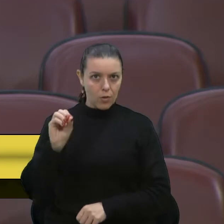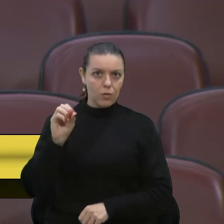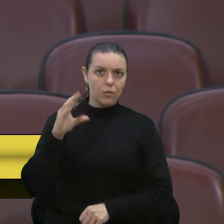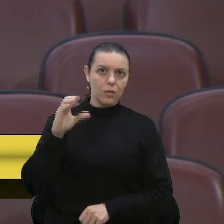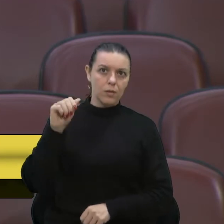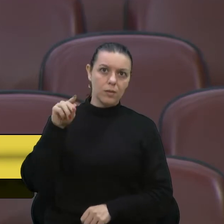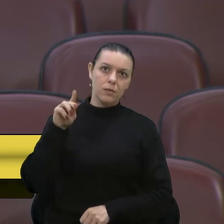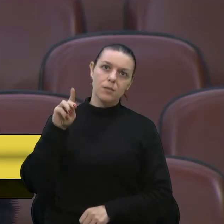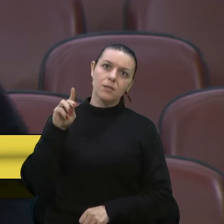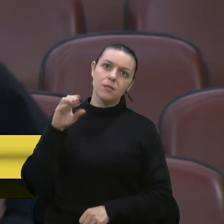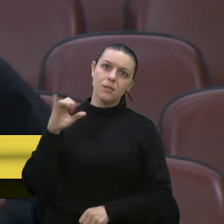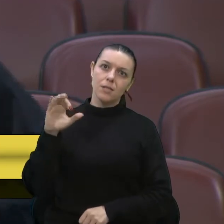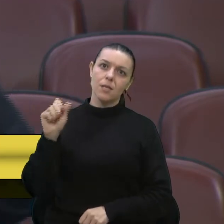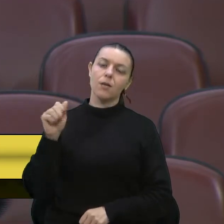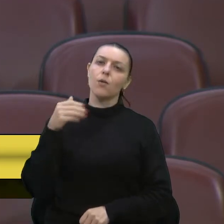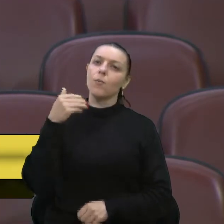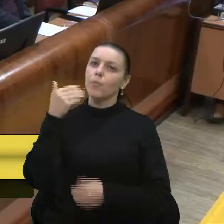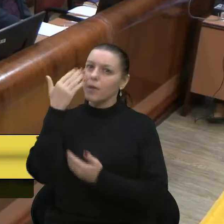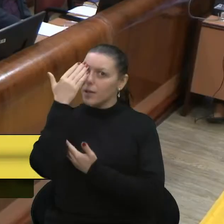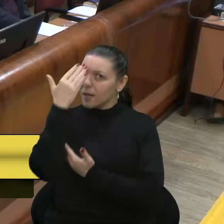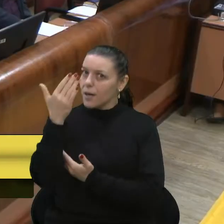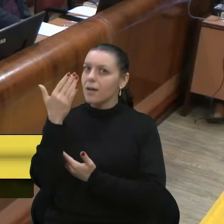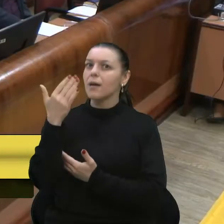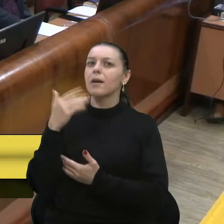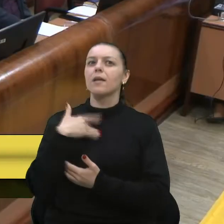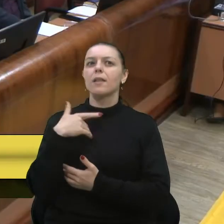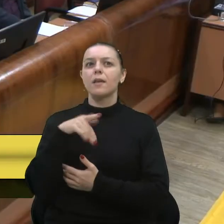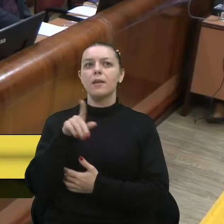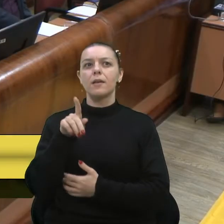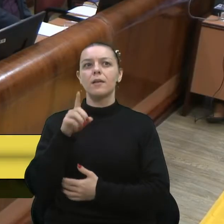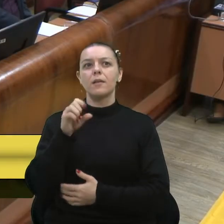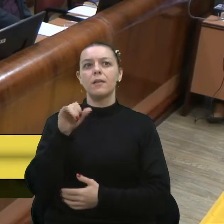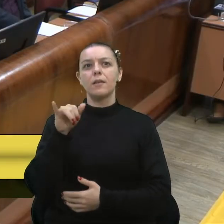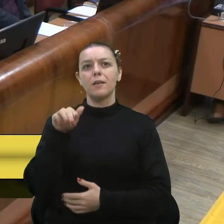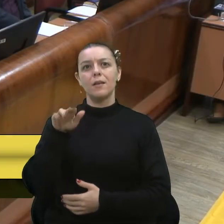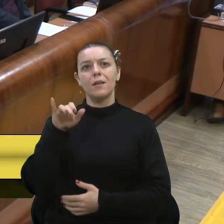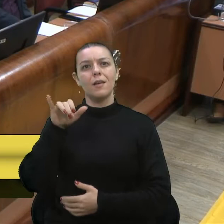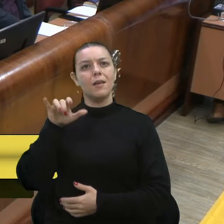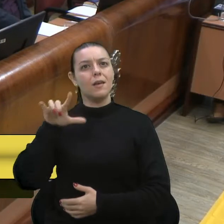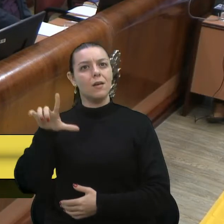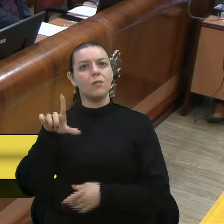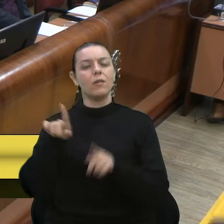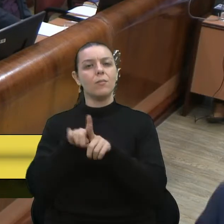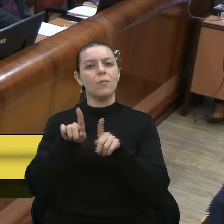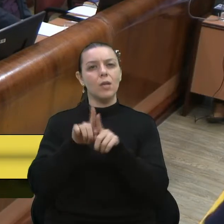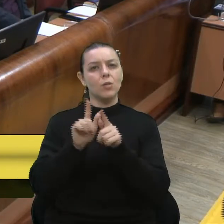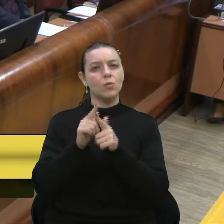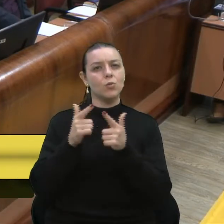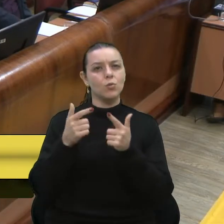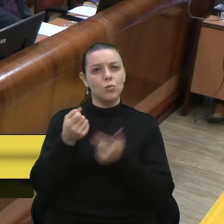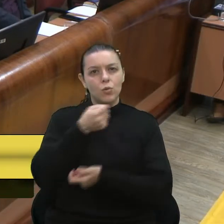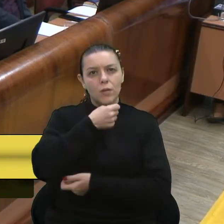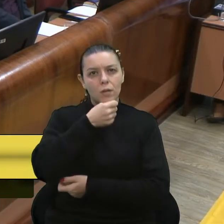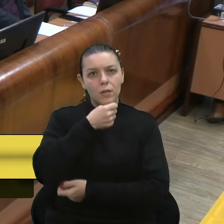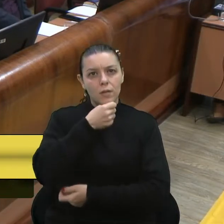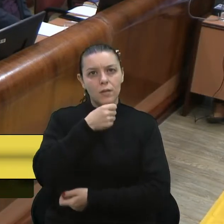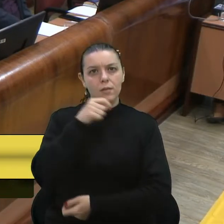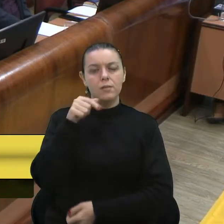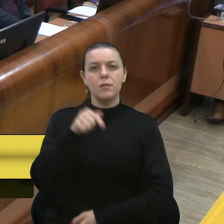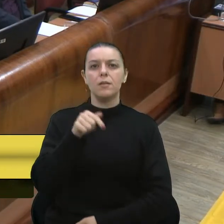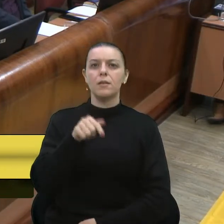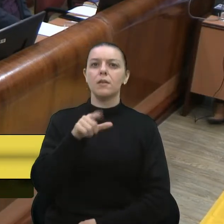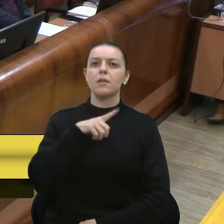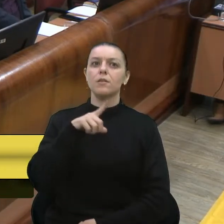Obrigado, vereador. Obrigado, vereador Rafael. Sem dúvida, o senhor citou o Daniel, eu ia citar alguns jornalistas aqui da casa que conviveram e que tiveram o Cancian como um